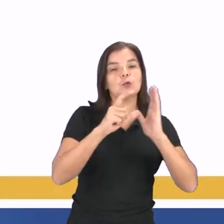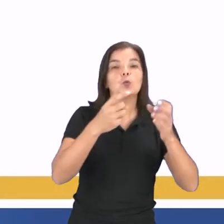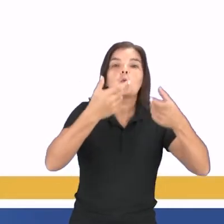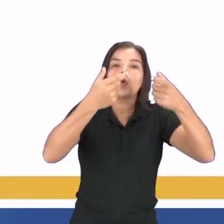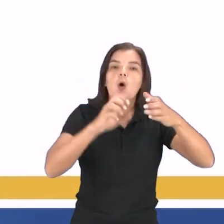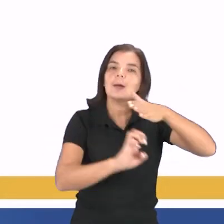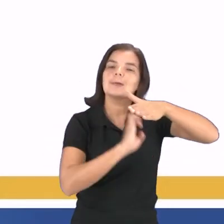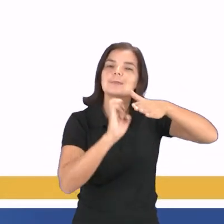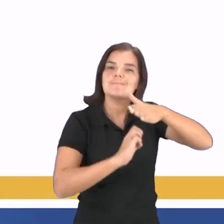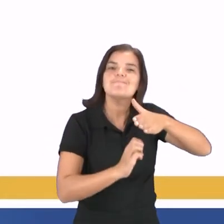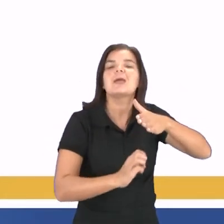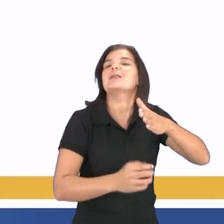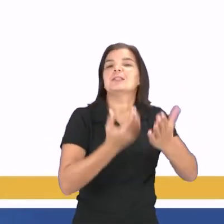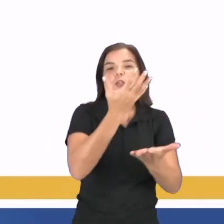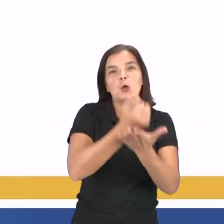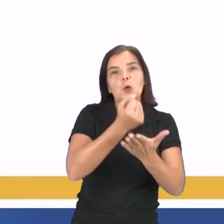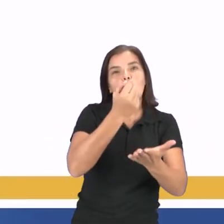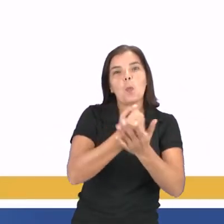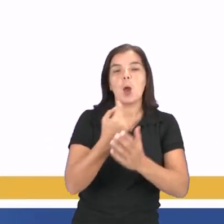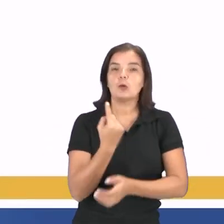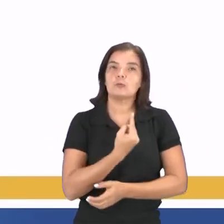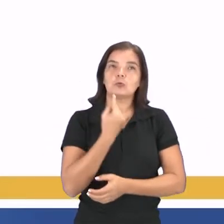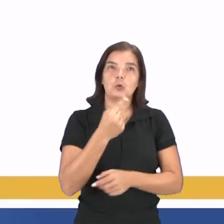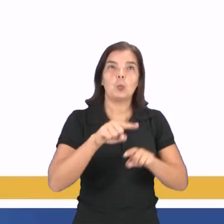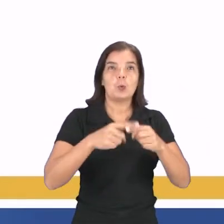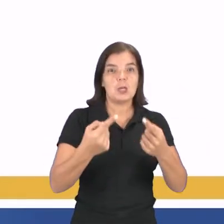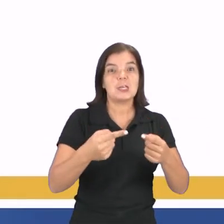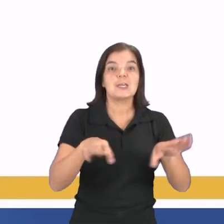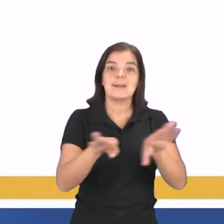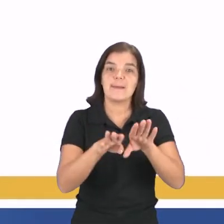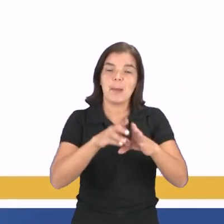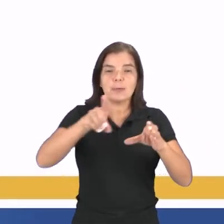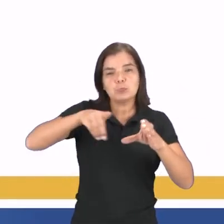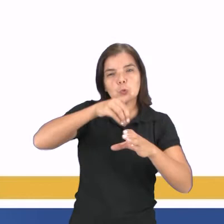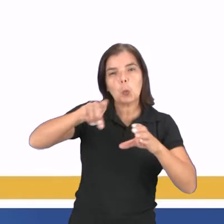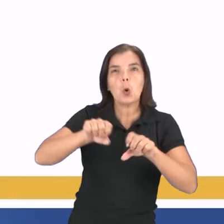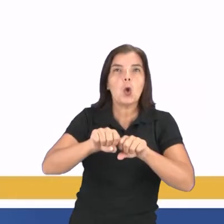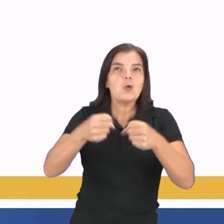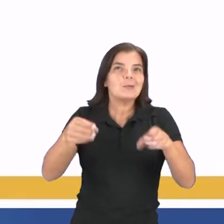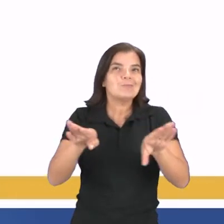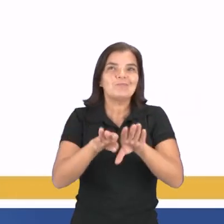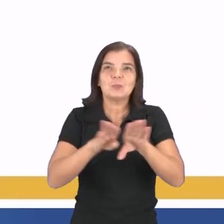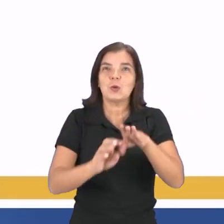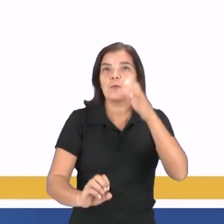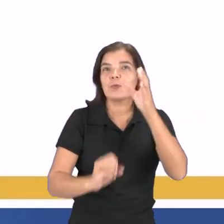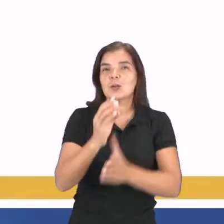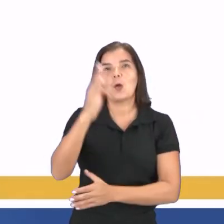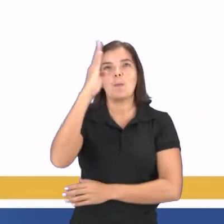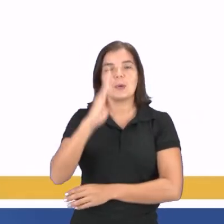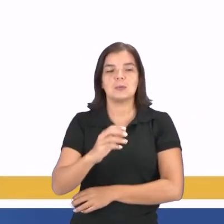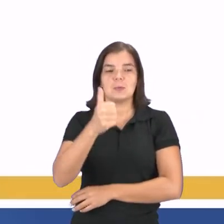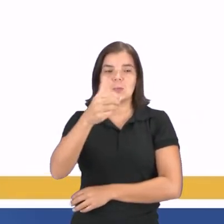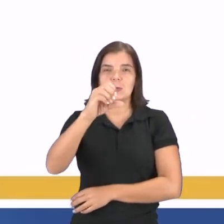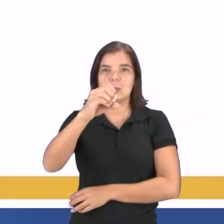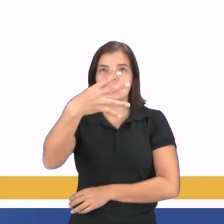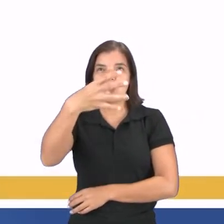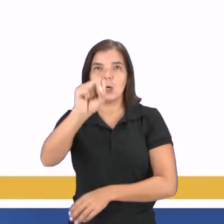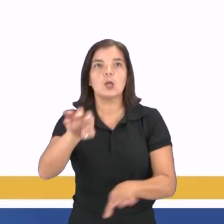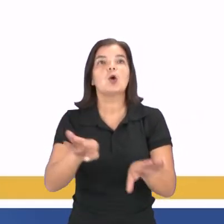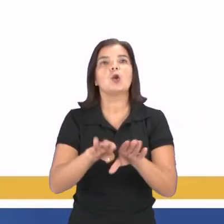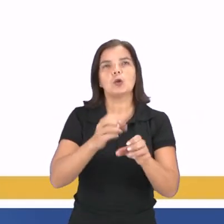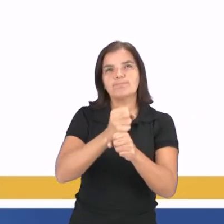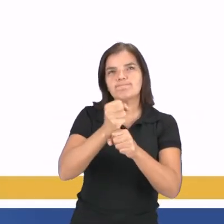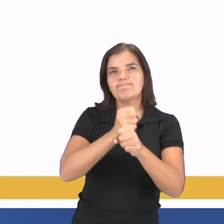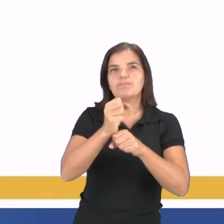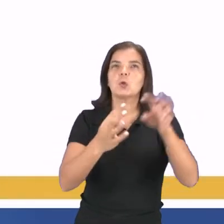gravadoras independentes. Os chamados discos inquebráveis foram lançados no Brasil em 1948, ano